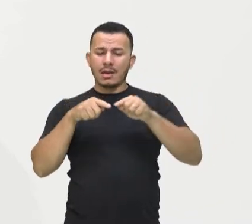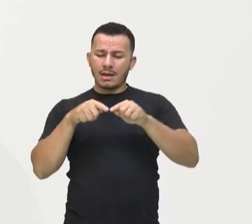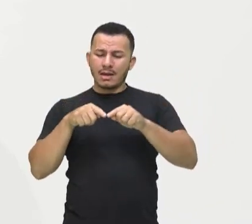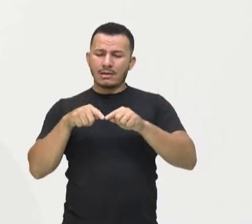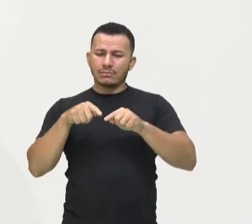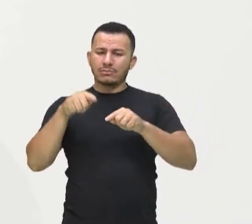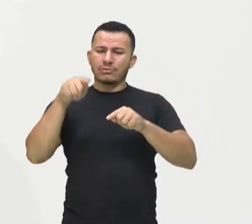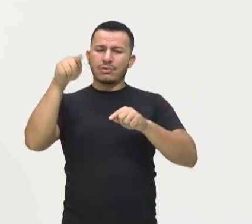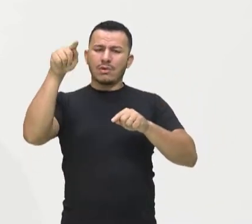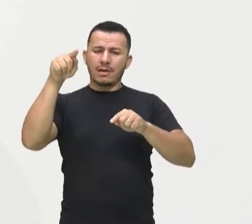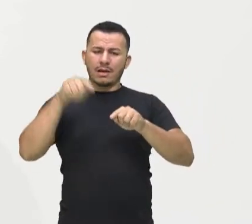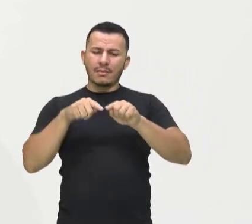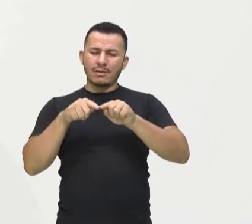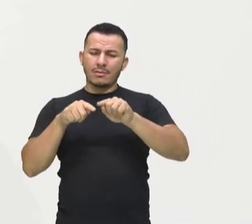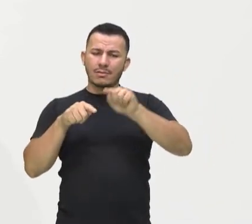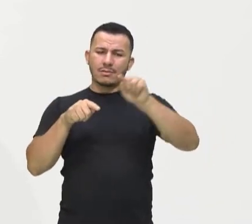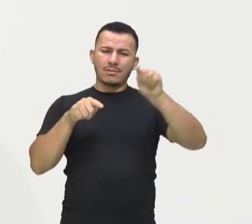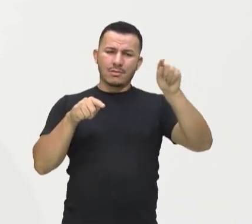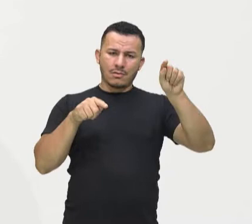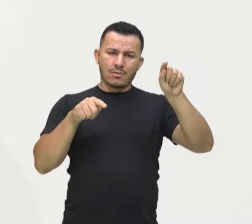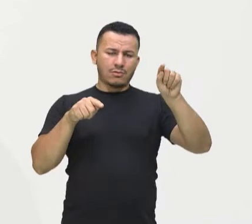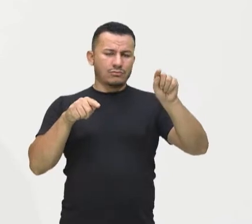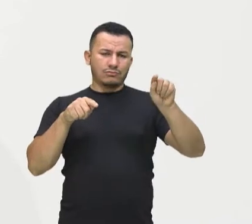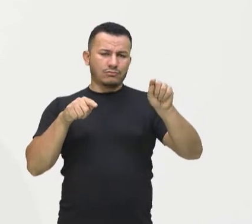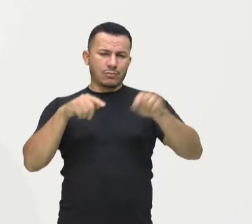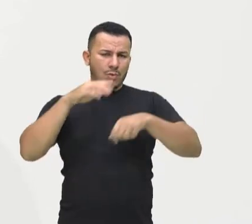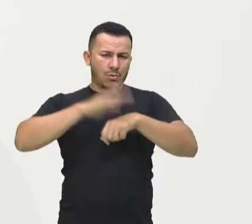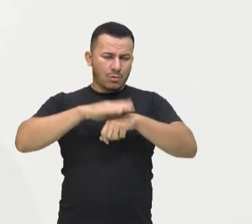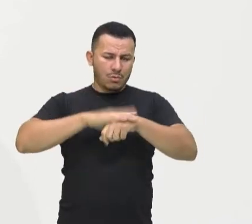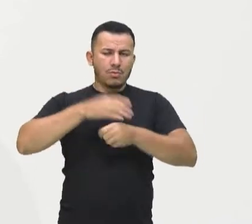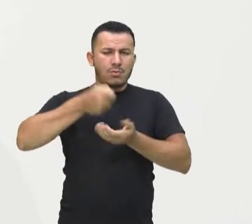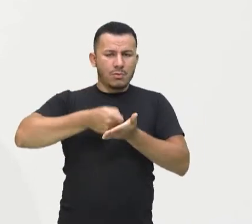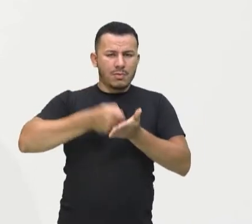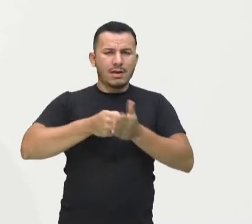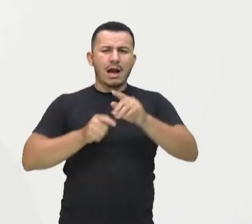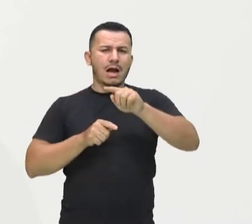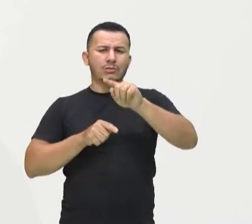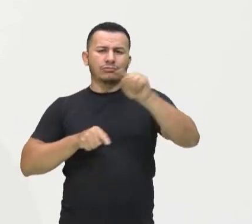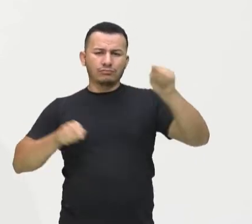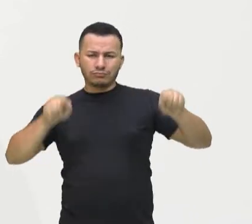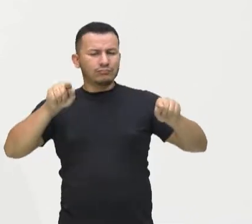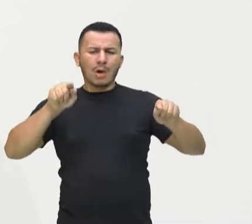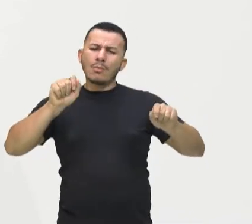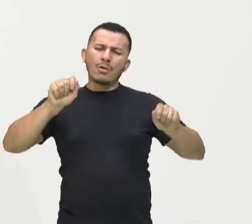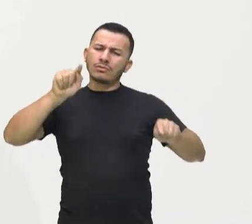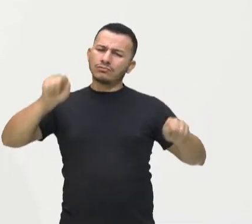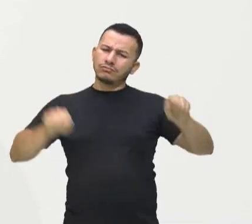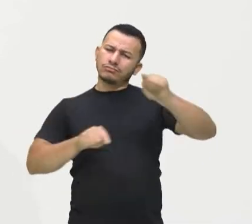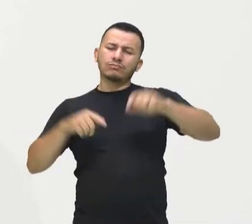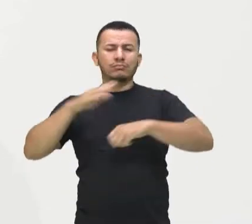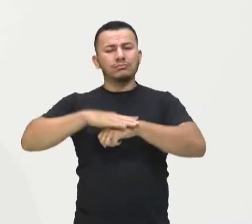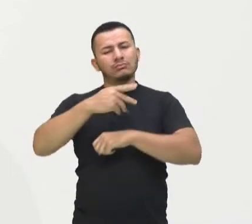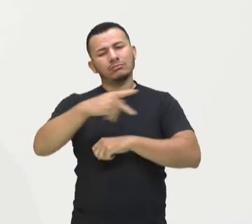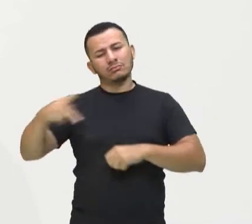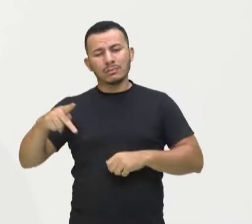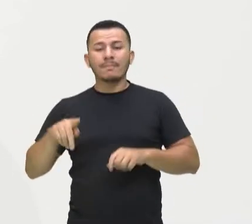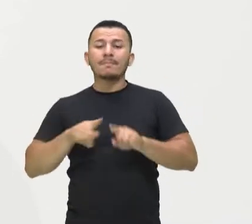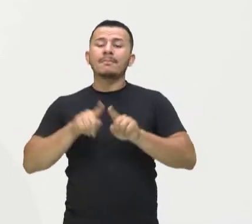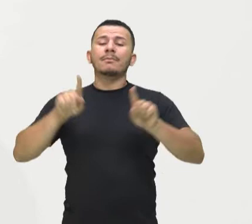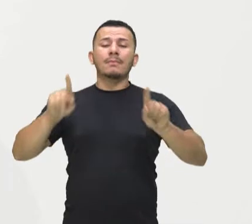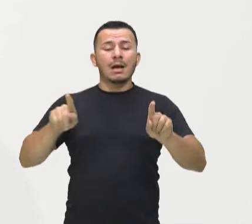prolongamentos no sentido anti-horário, mas não é obrigado ser no anti-horário, tá bom? A gente tem que escolher o sentido. Mas certo é